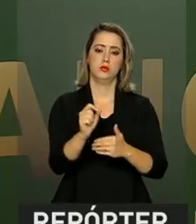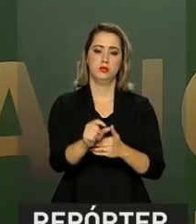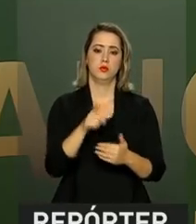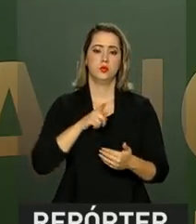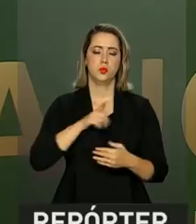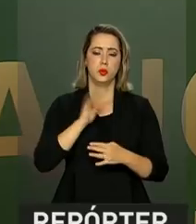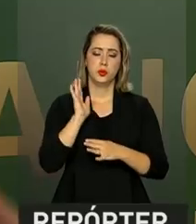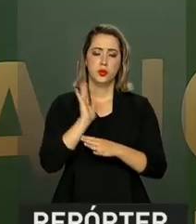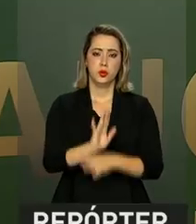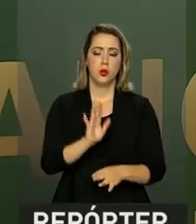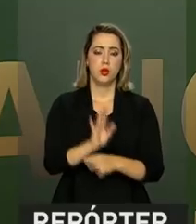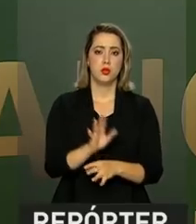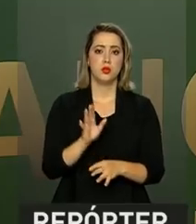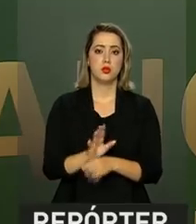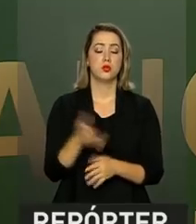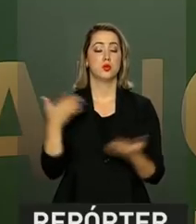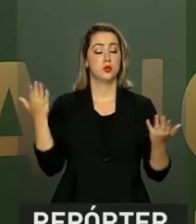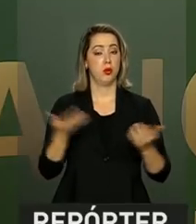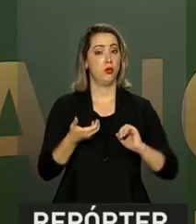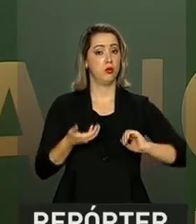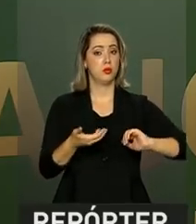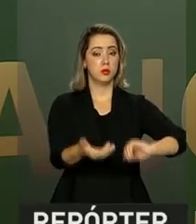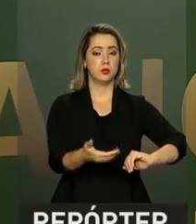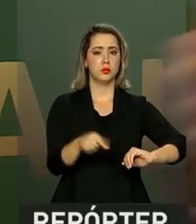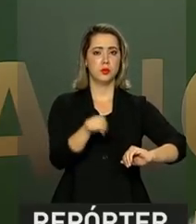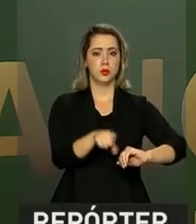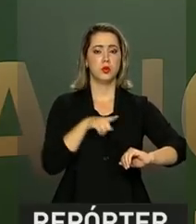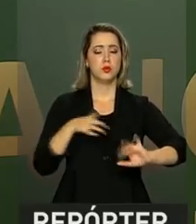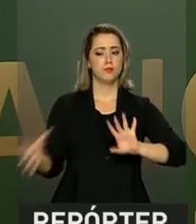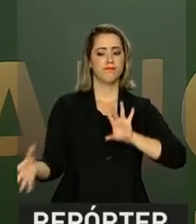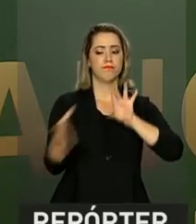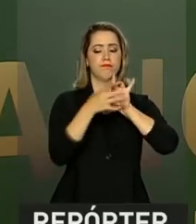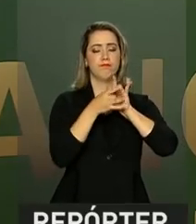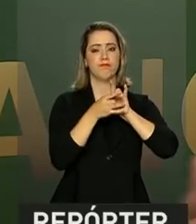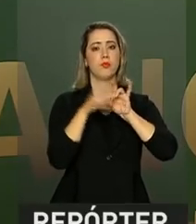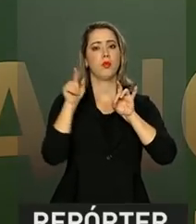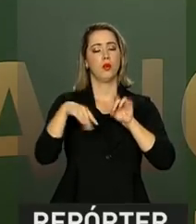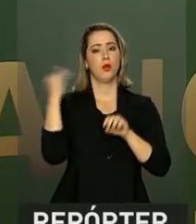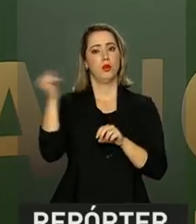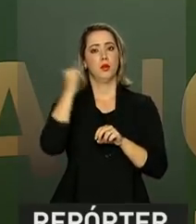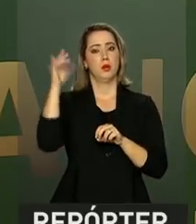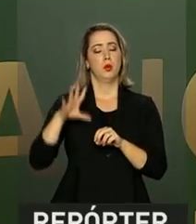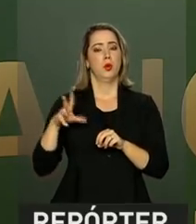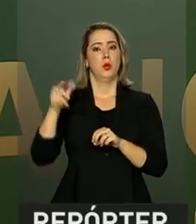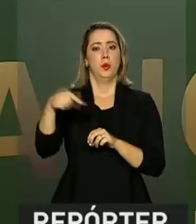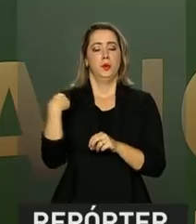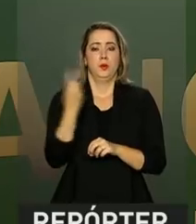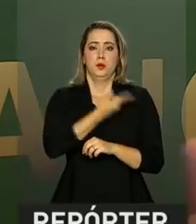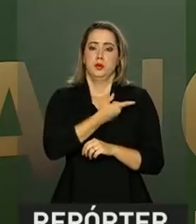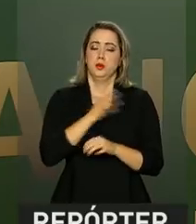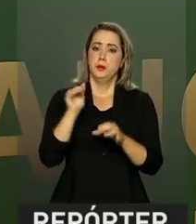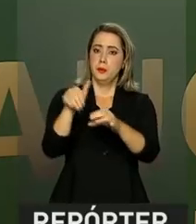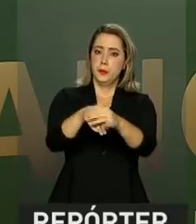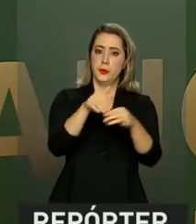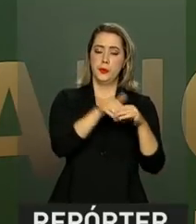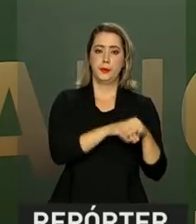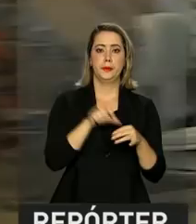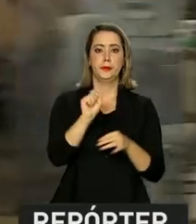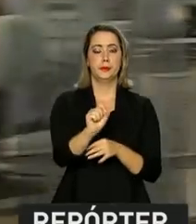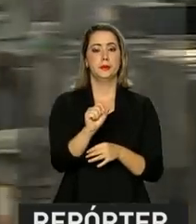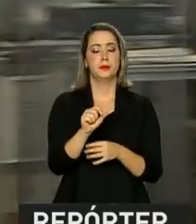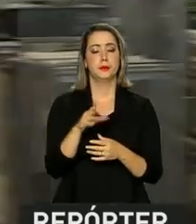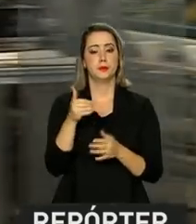tendo o apoio, por óbvio, do Congresso Nacional, que tem sido um parceiro importante em todas essas votações e todas essas